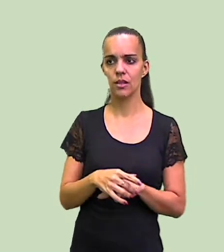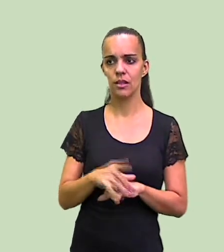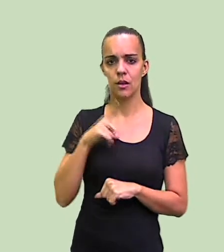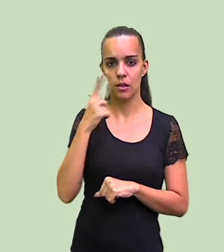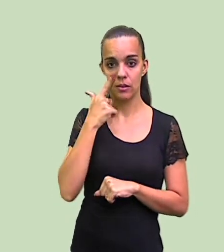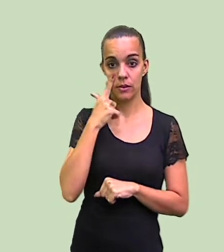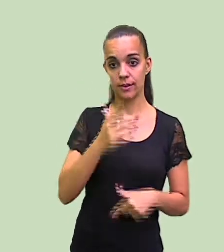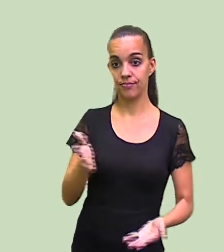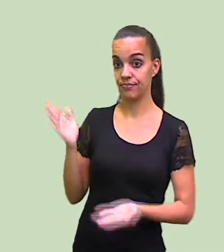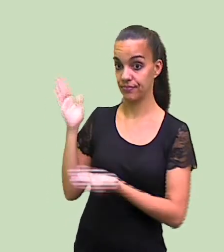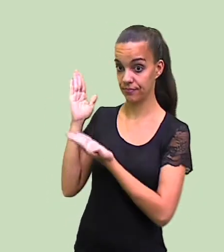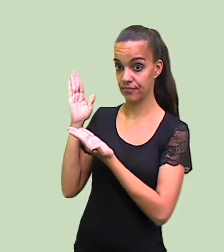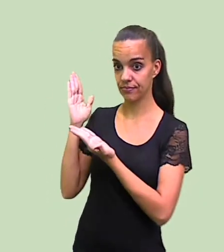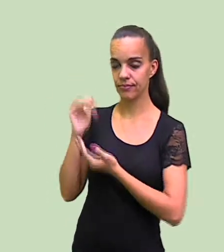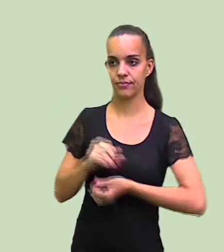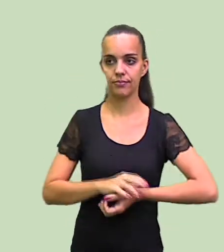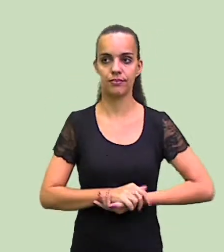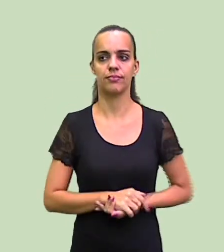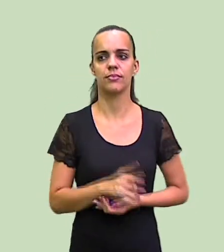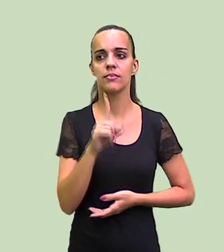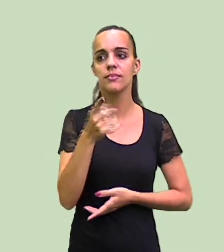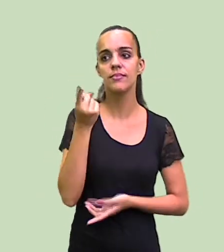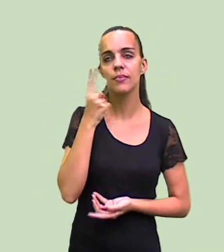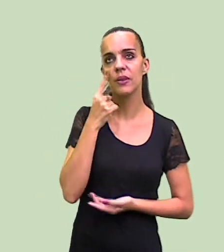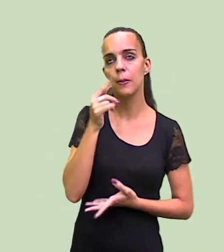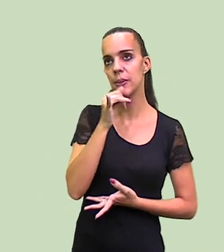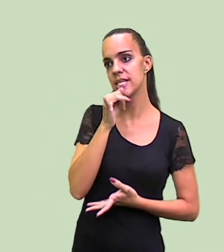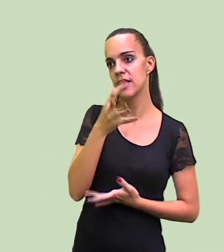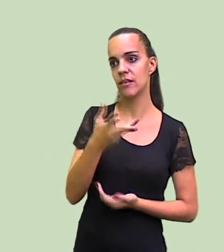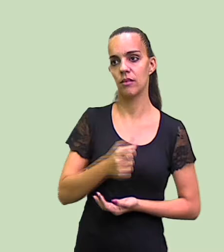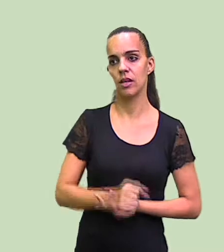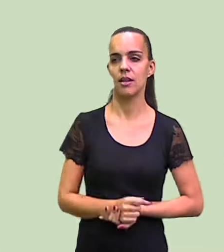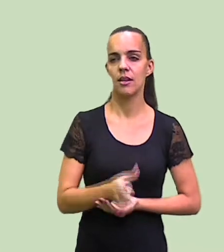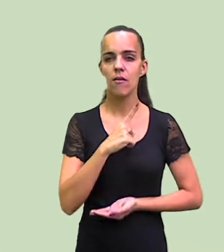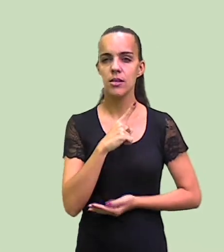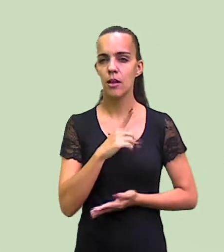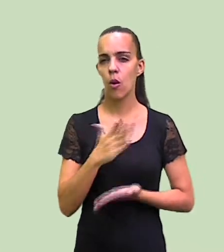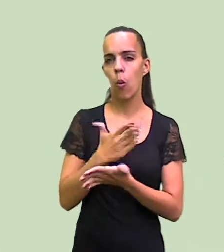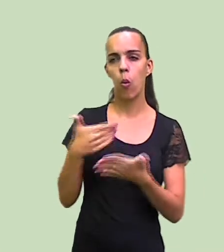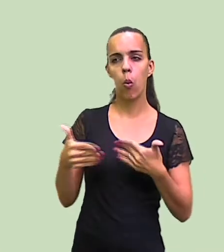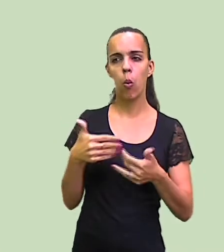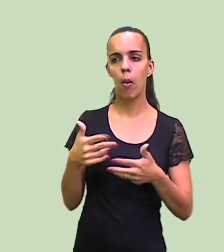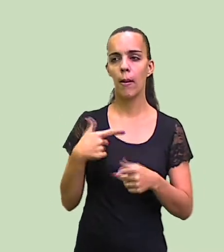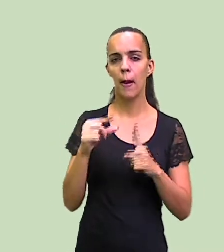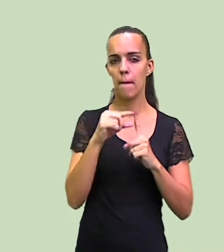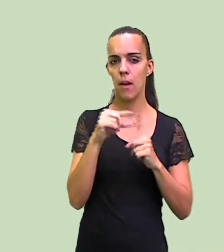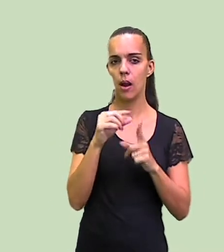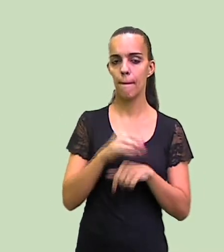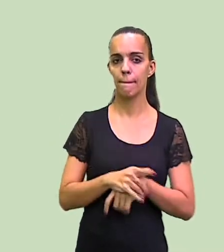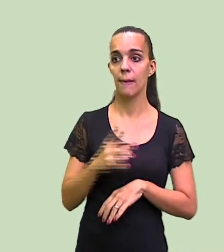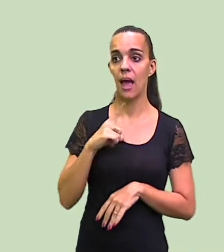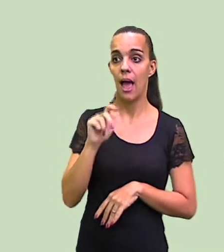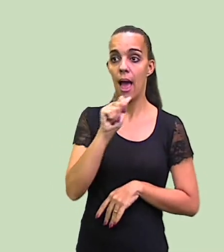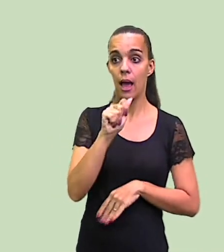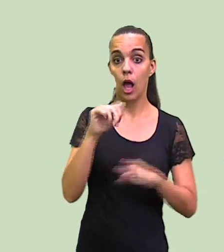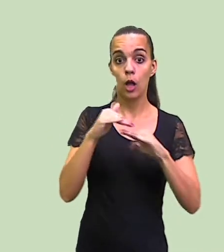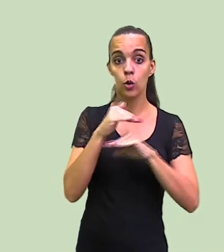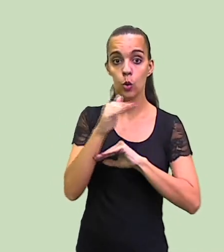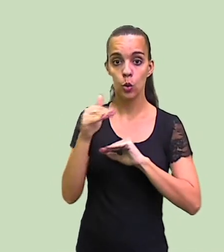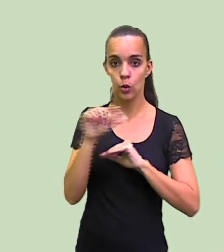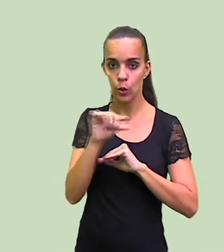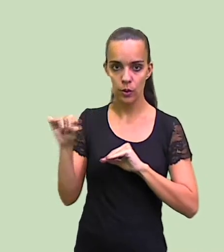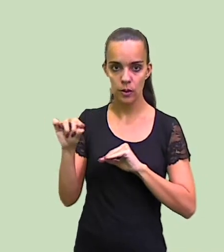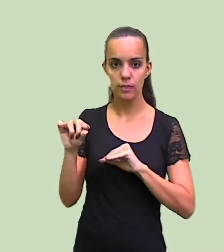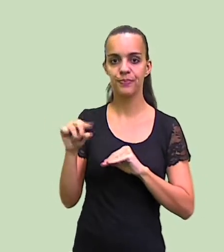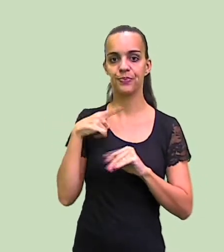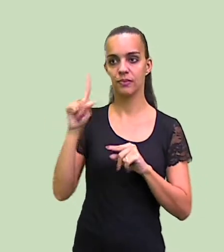do jeito que está aparecendo aqui. Aí vamos supor que você pegue qualquer palavra e vai escrever uma frase assim, ó. A,